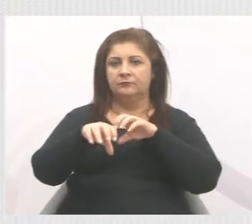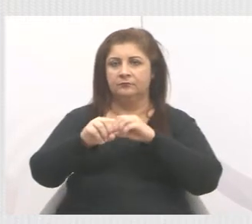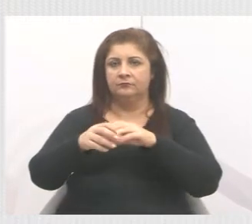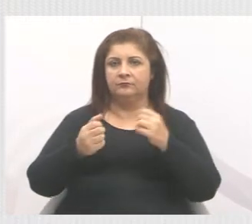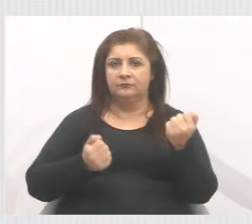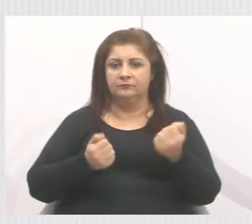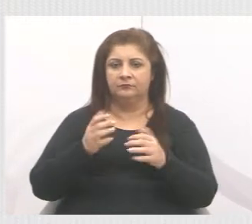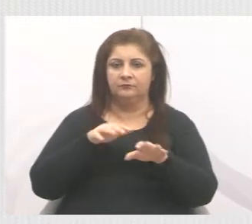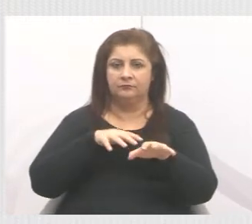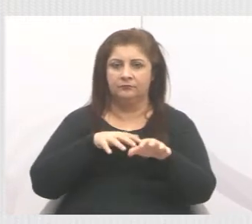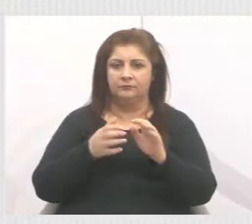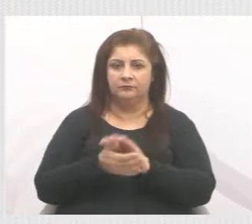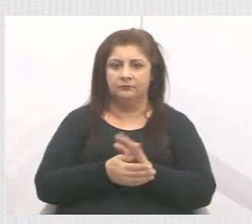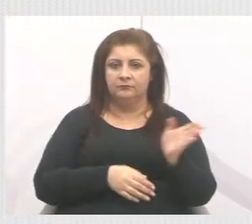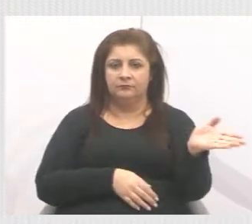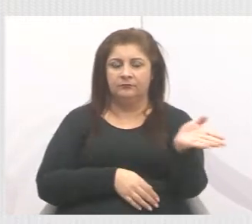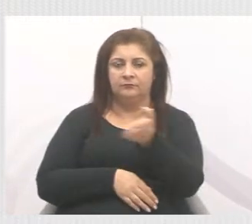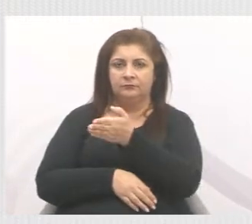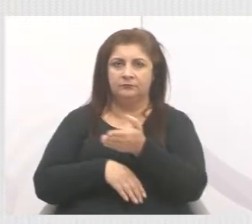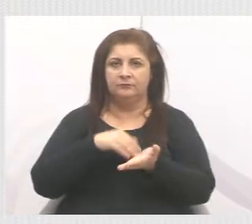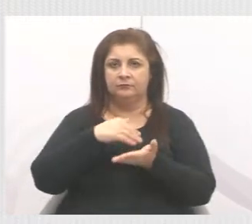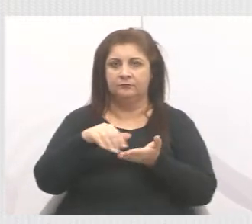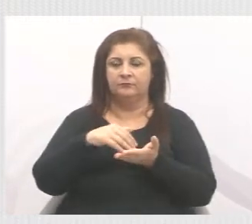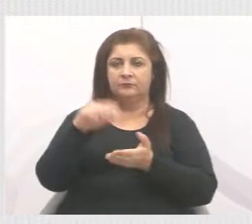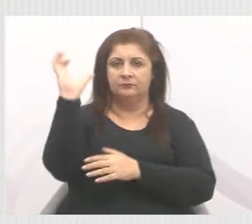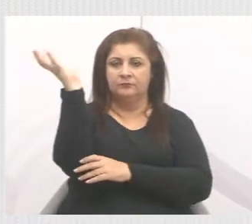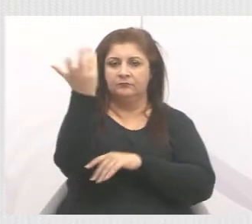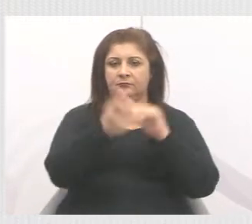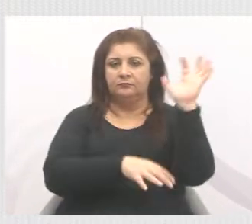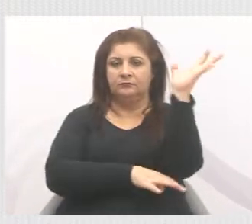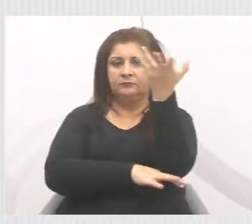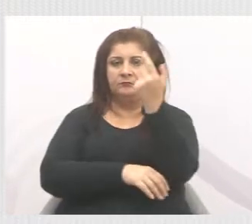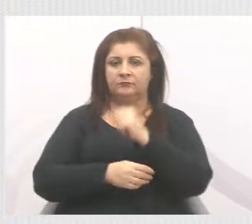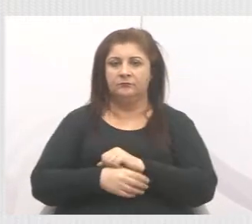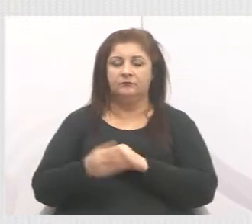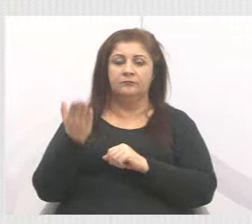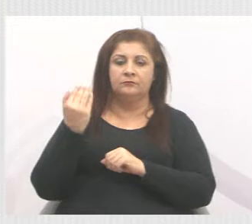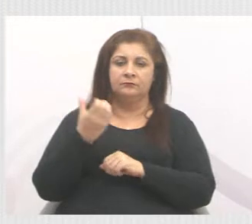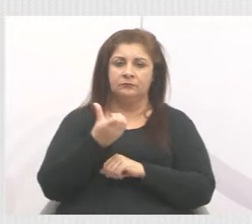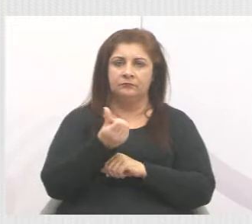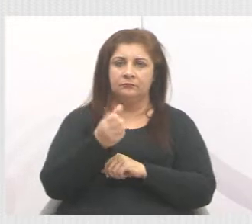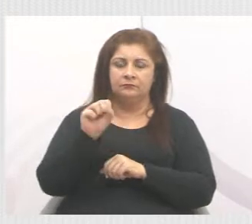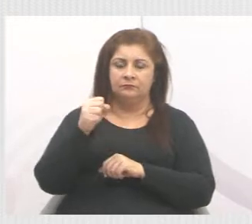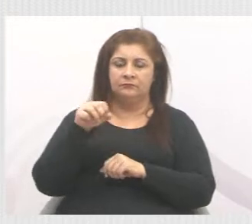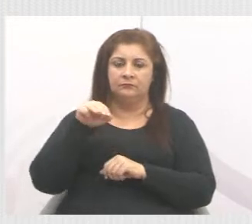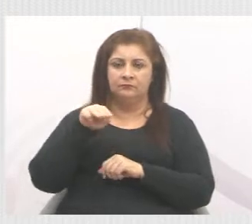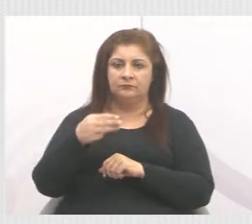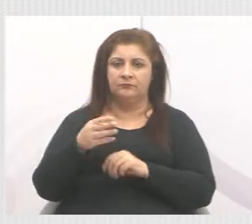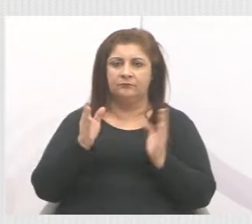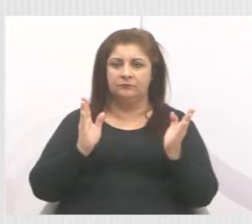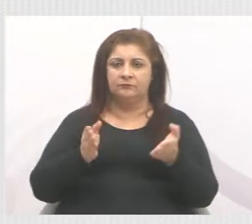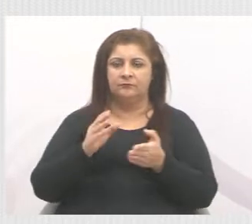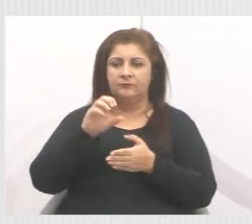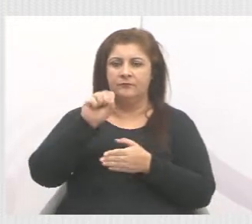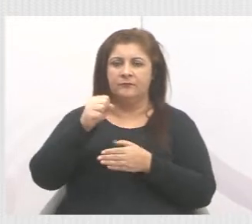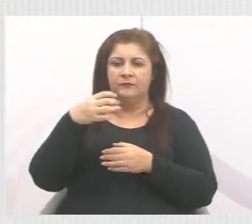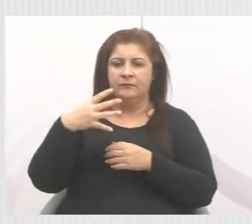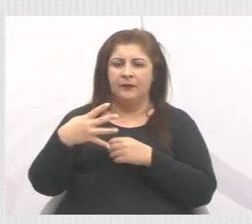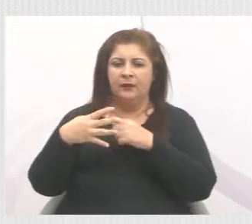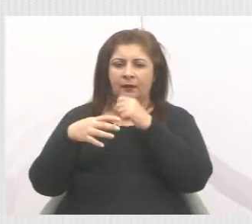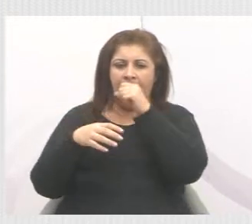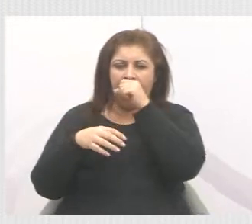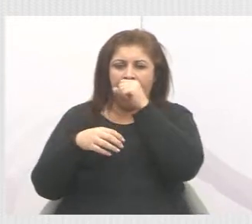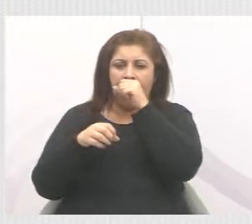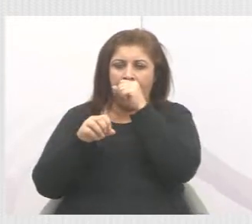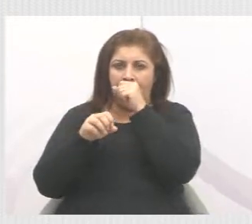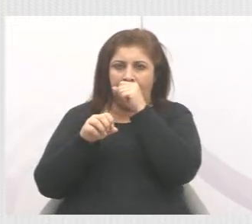trânsito. Secretaria de Meio Ambiente sai de 68 para 94 milhões de reais. Entre